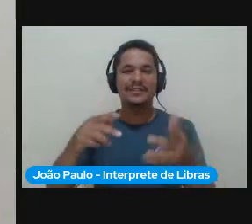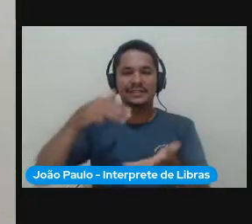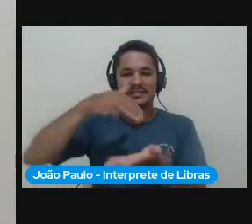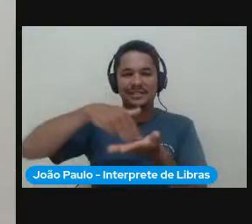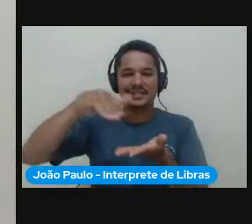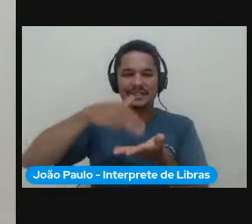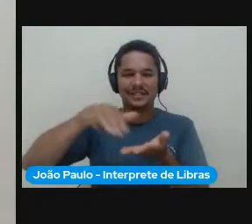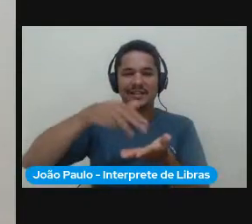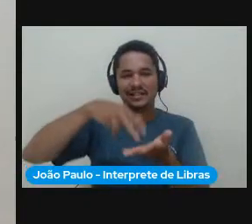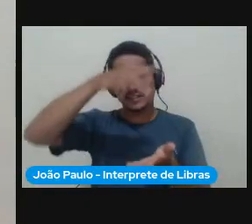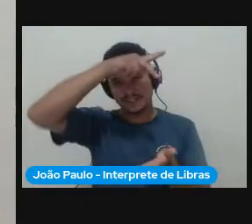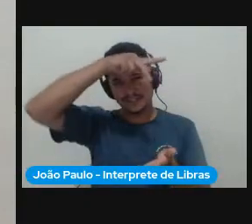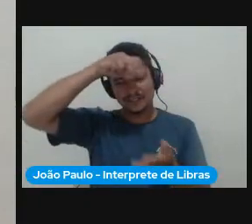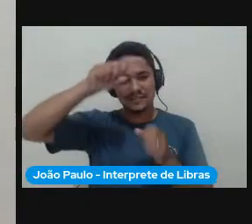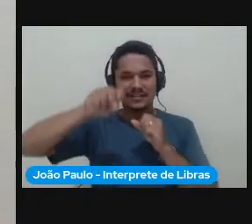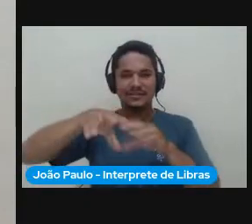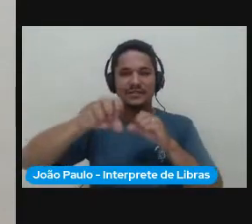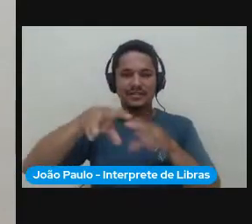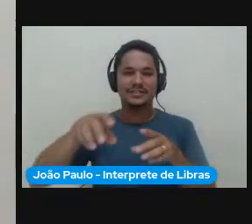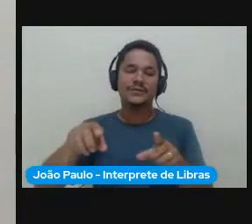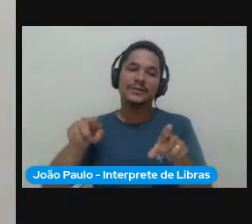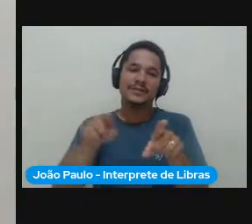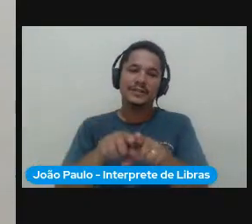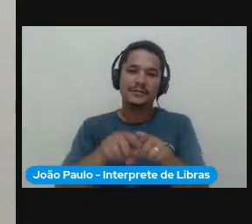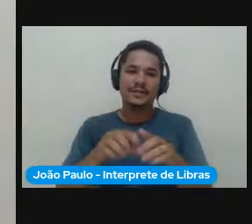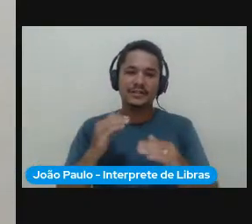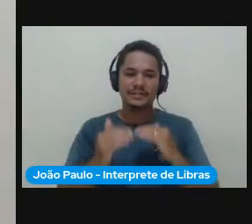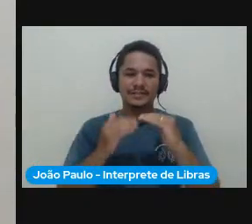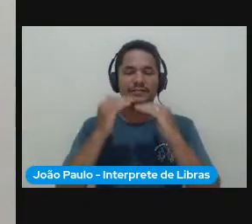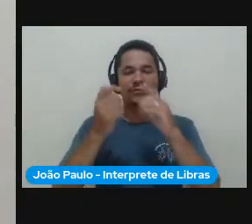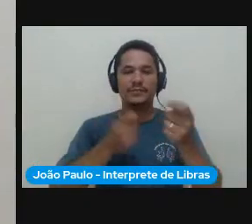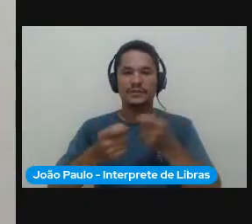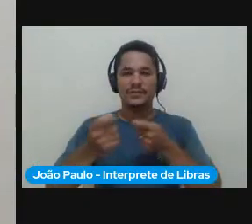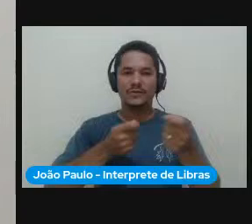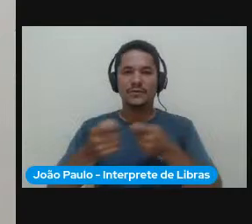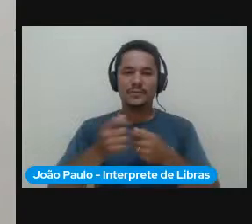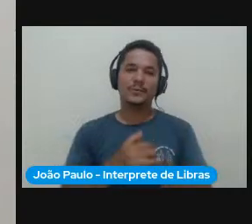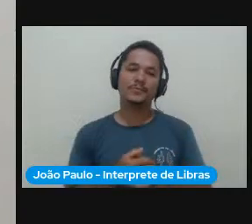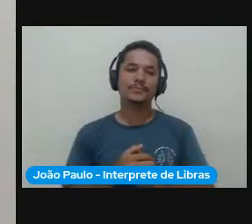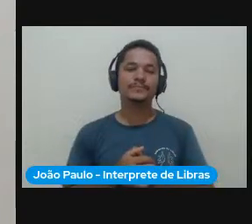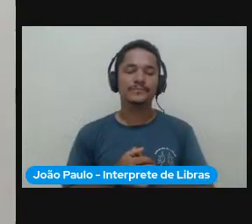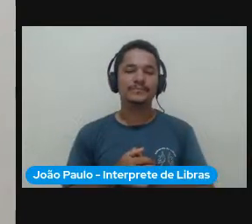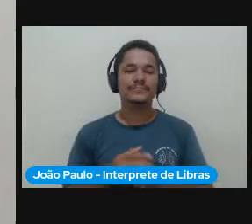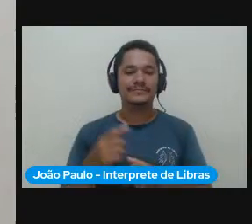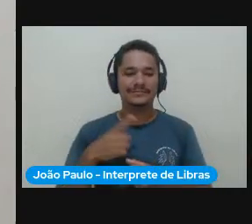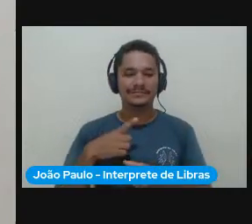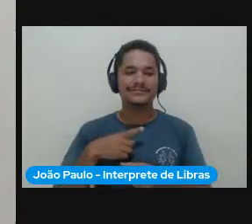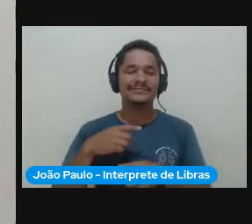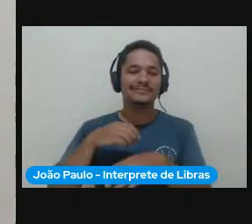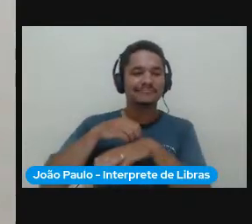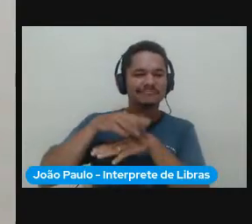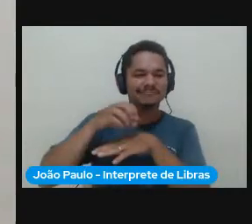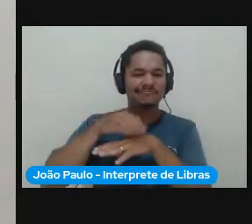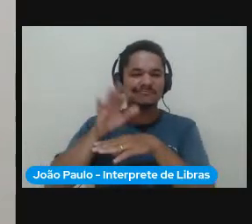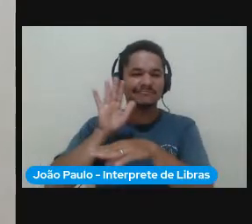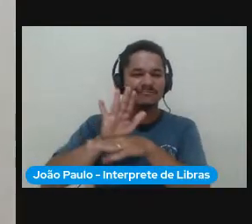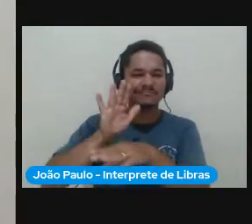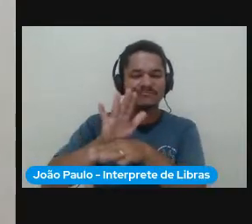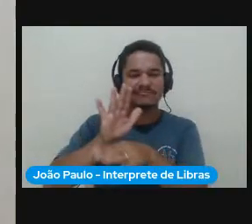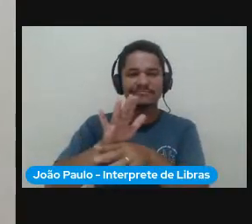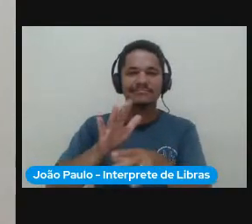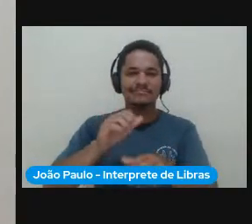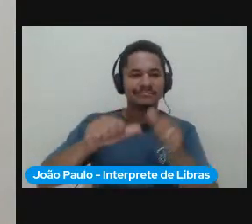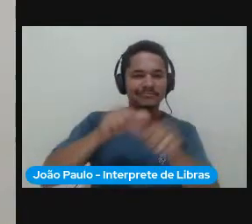a Secretaria Municipal de Desenvolvimento Econômico. E tem uma contribuição significativa na transformação da vida